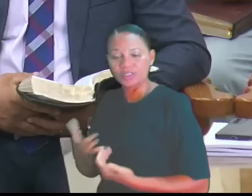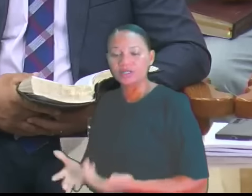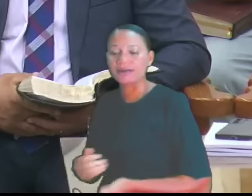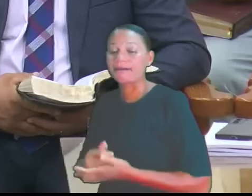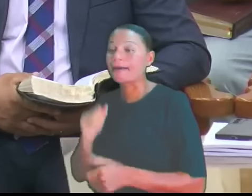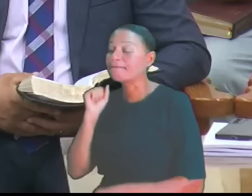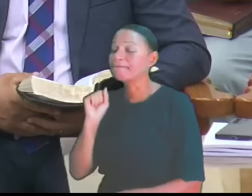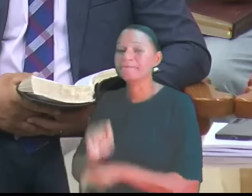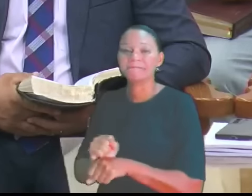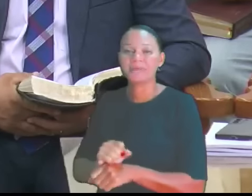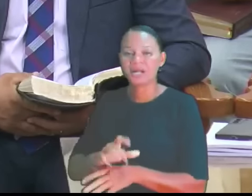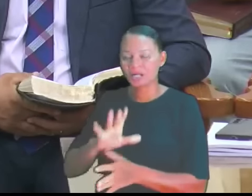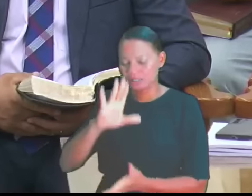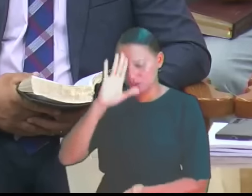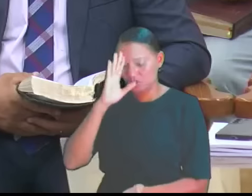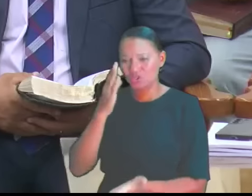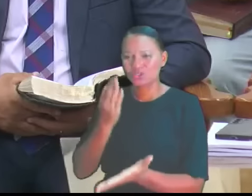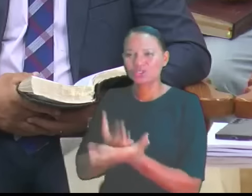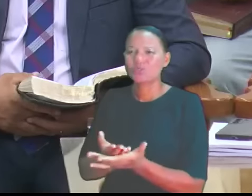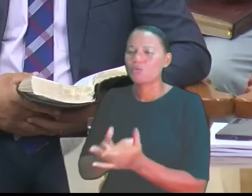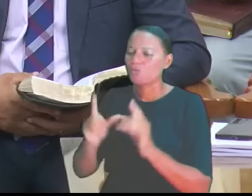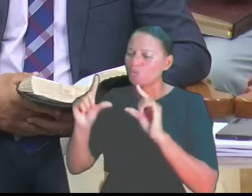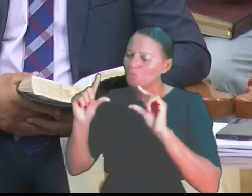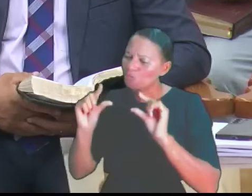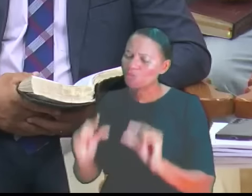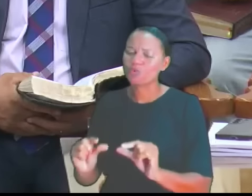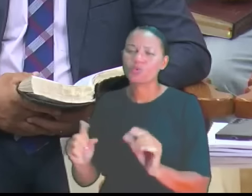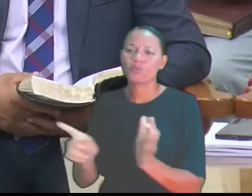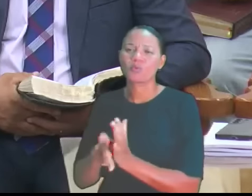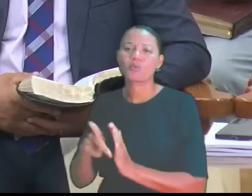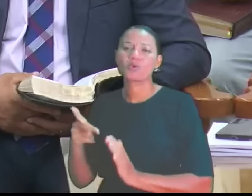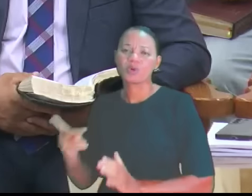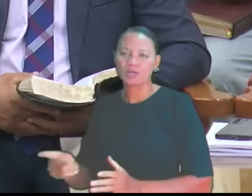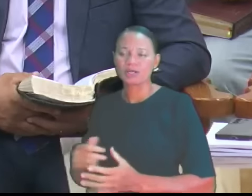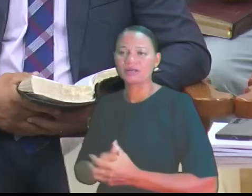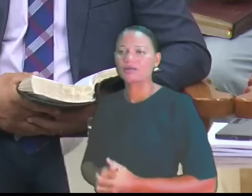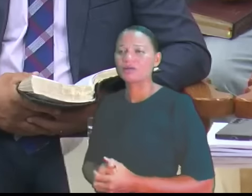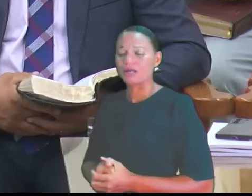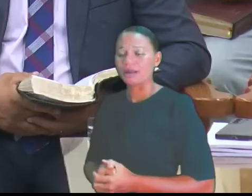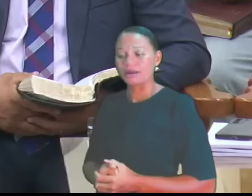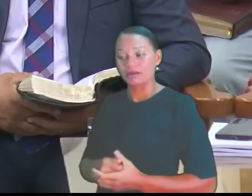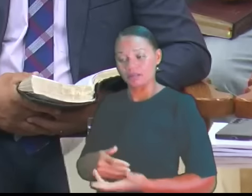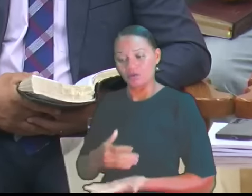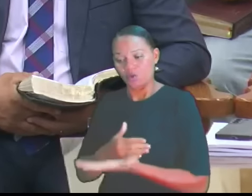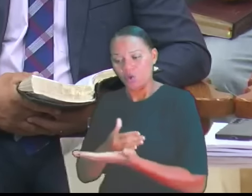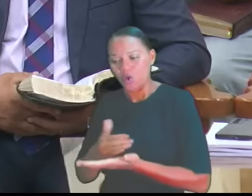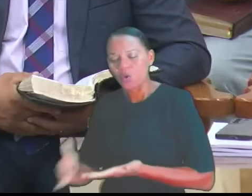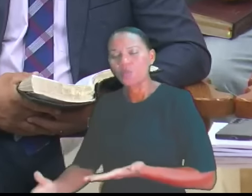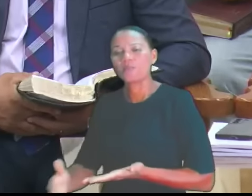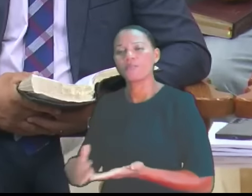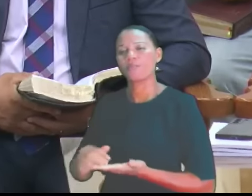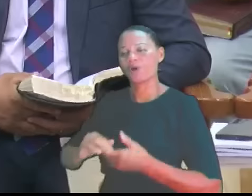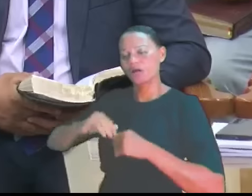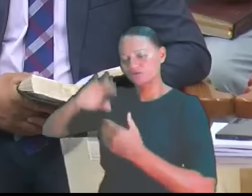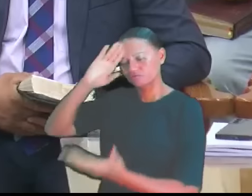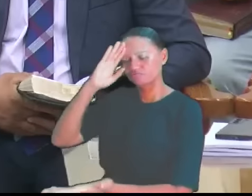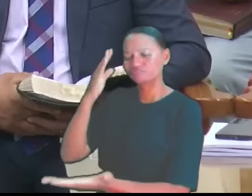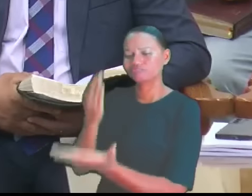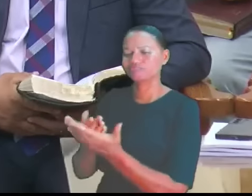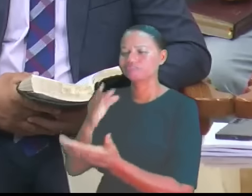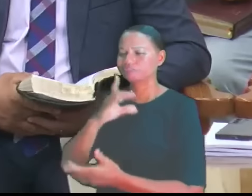confiar naquilo que é tão pouco que está na mão dela, e passe a confiar no Deus que podia